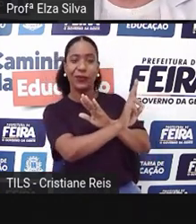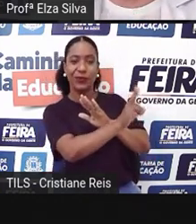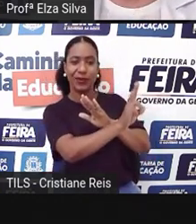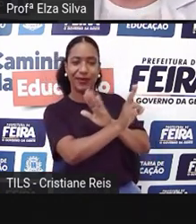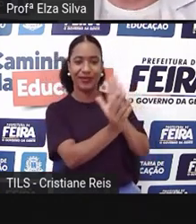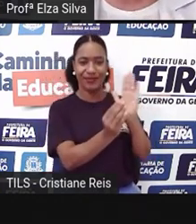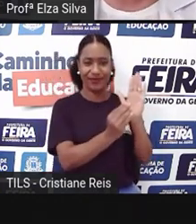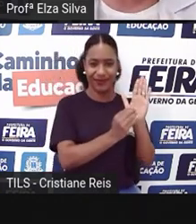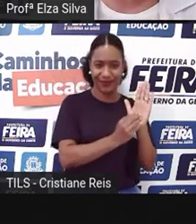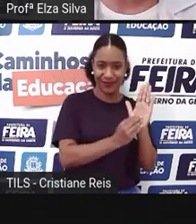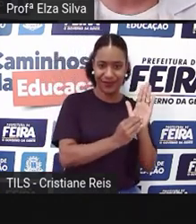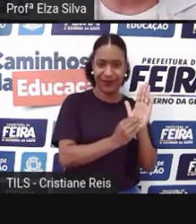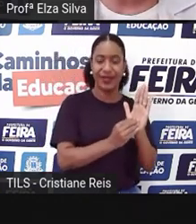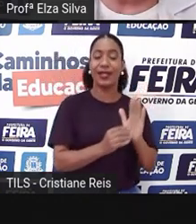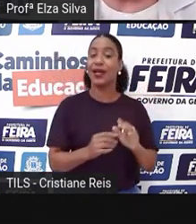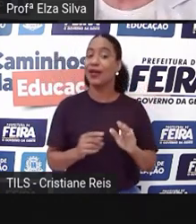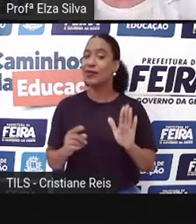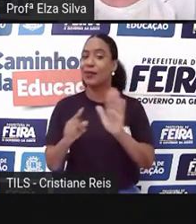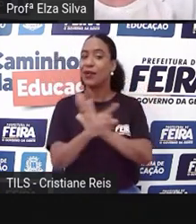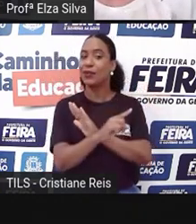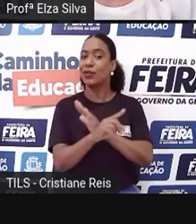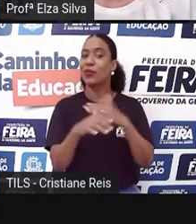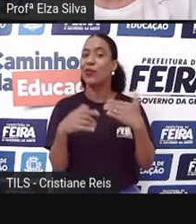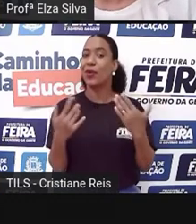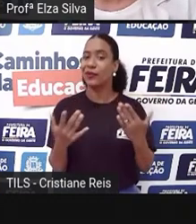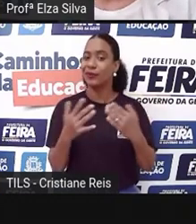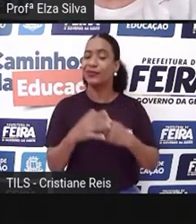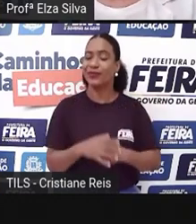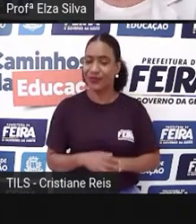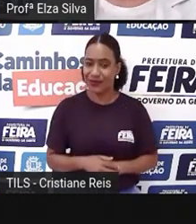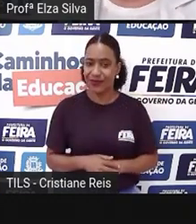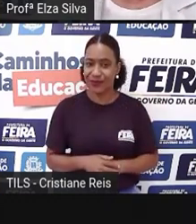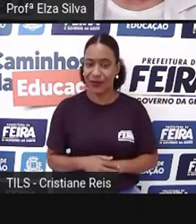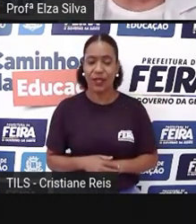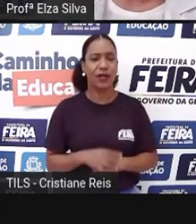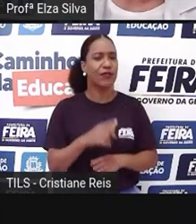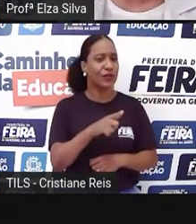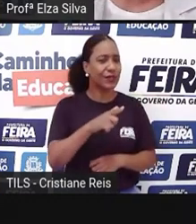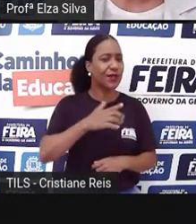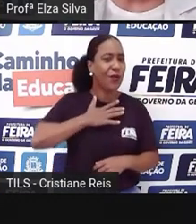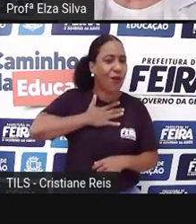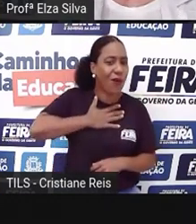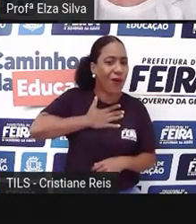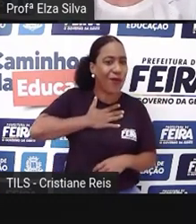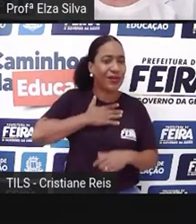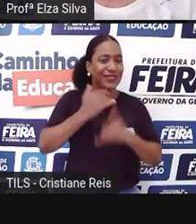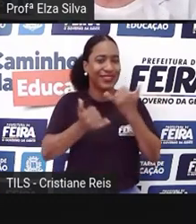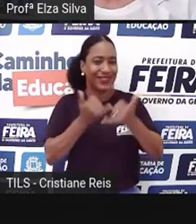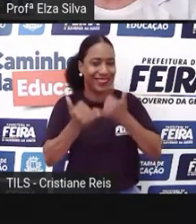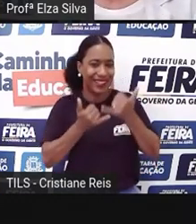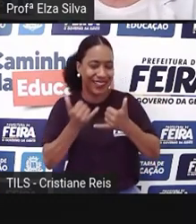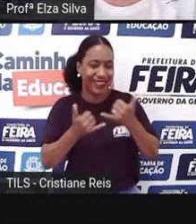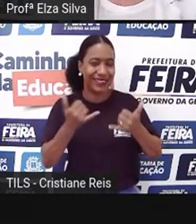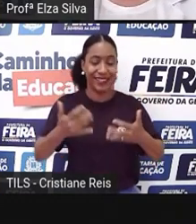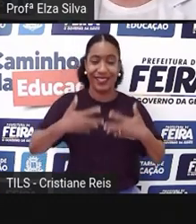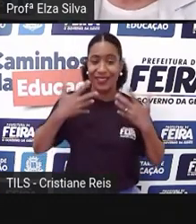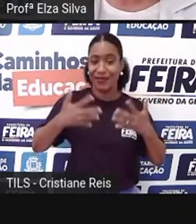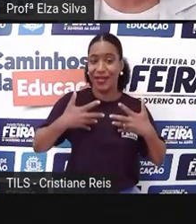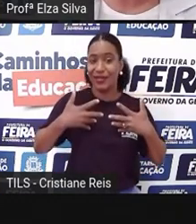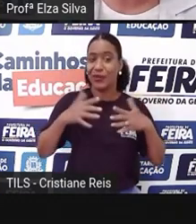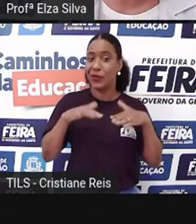your favorite hobby? Então, ele vai dizer o hobby dele em inglês. Se ele disser em português,